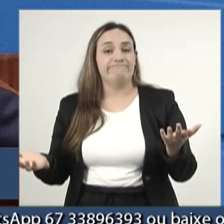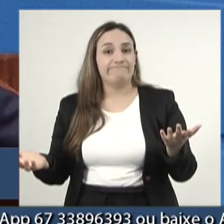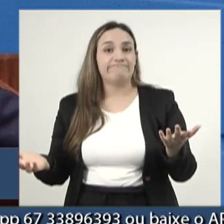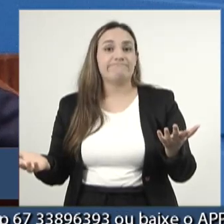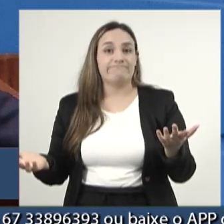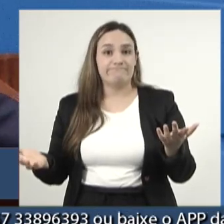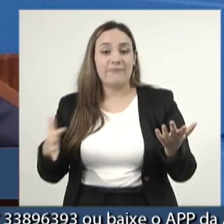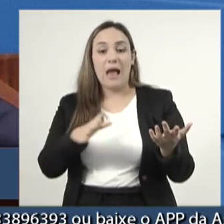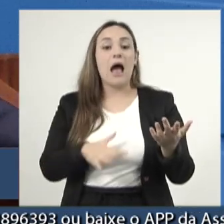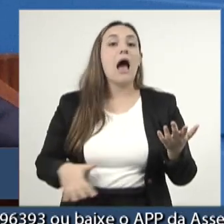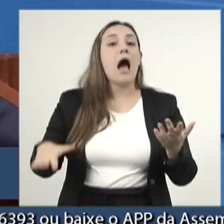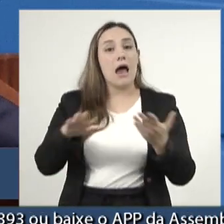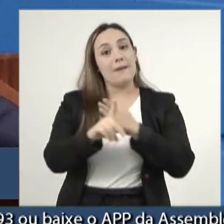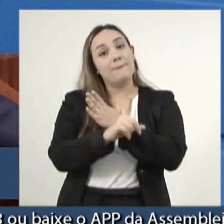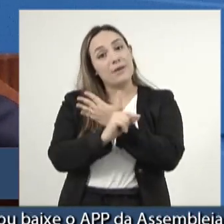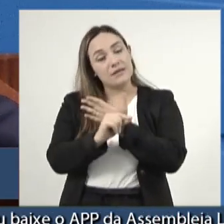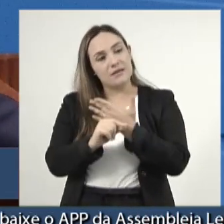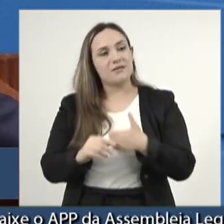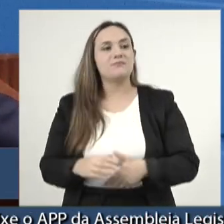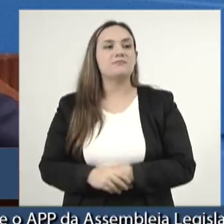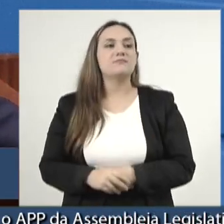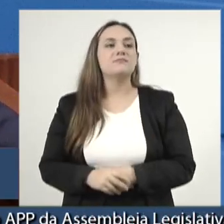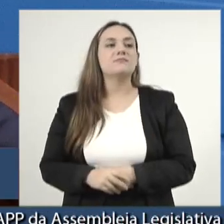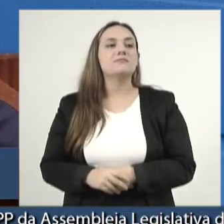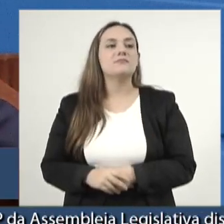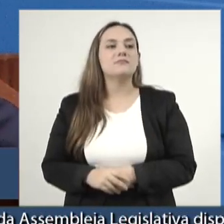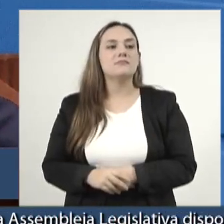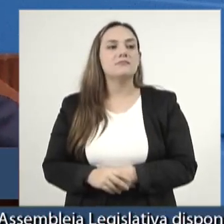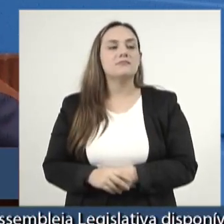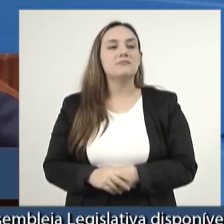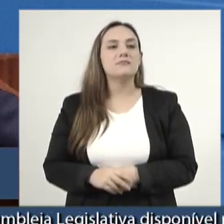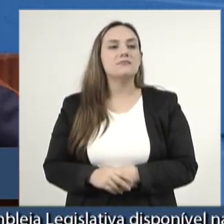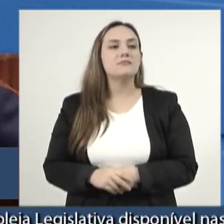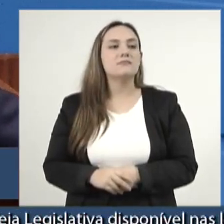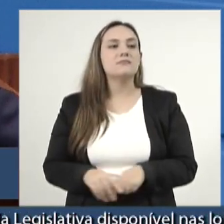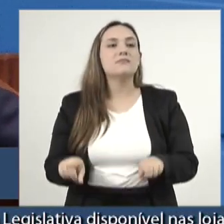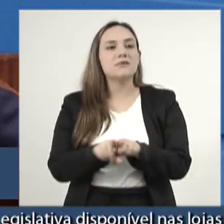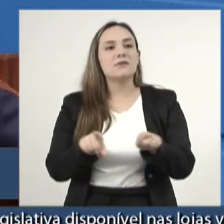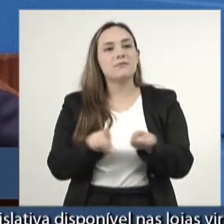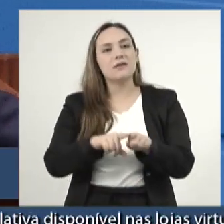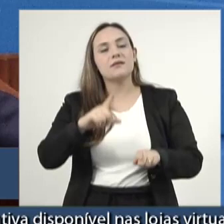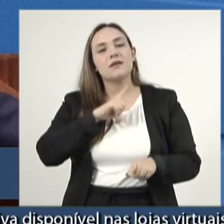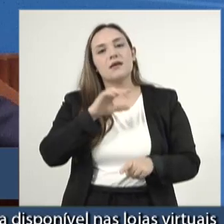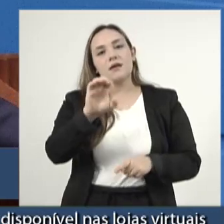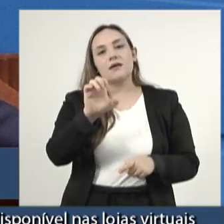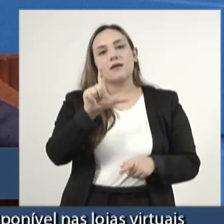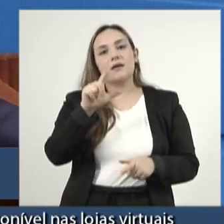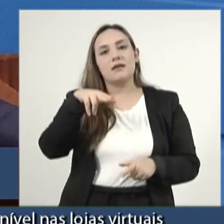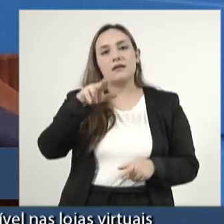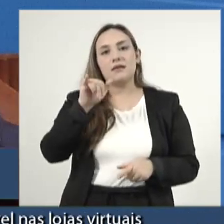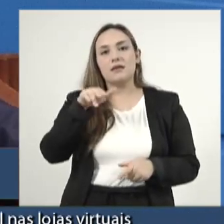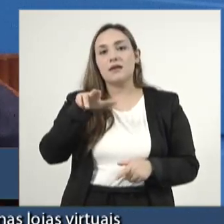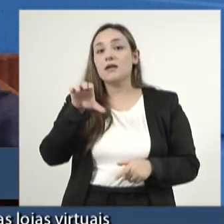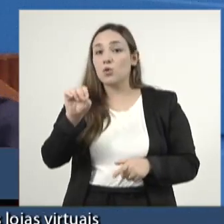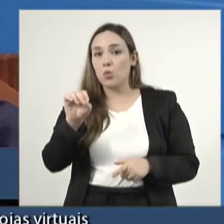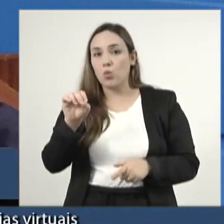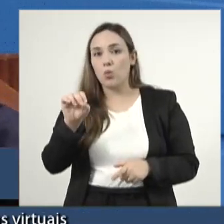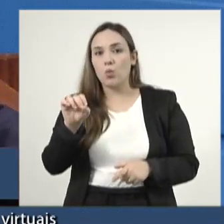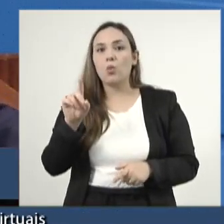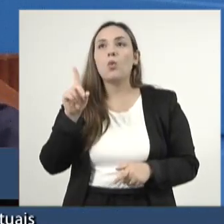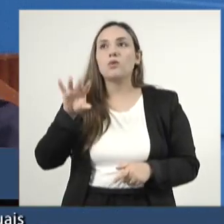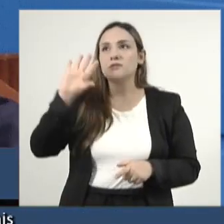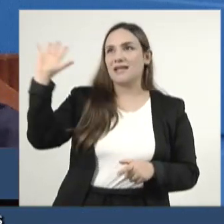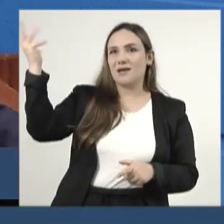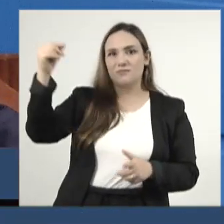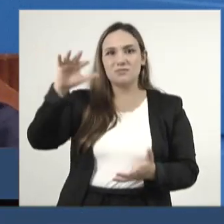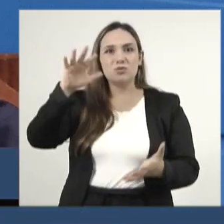na região pantaneira, mas também do chamado fenômeno El Niño, né? E isso já,